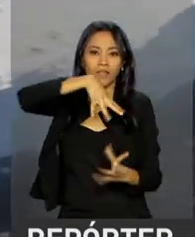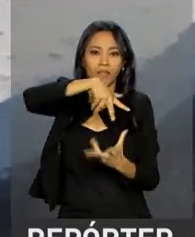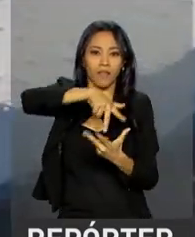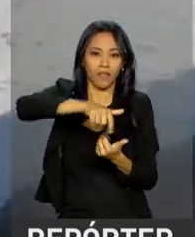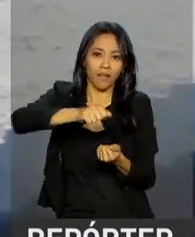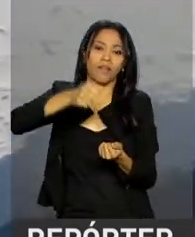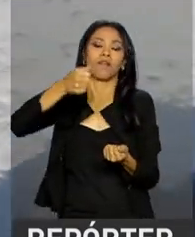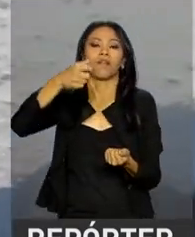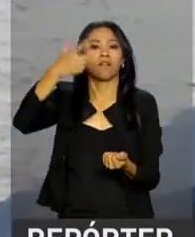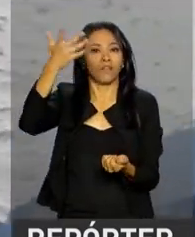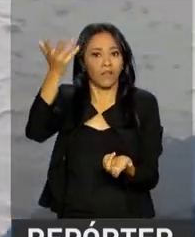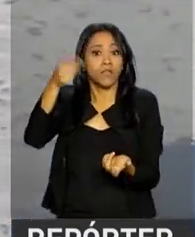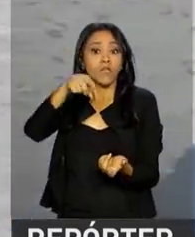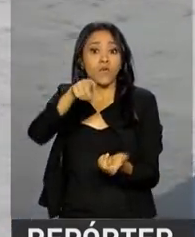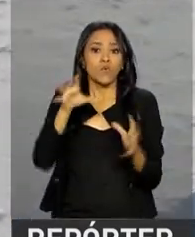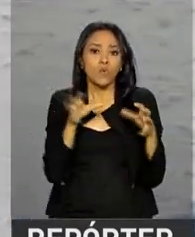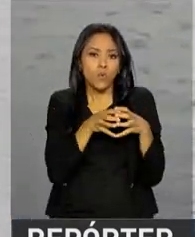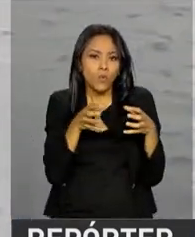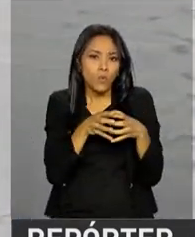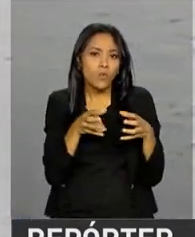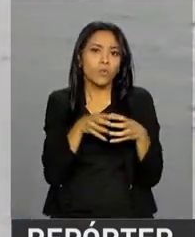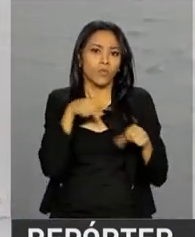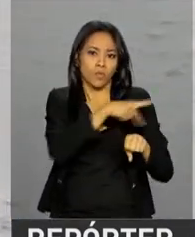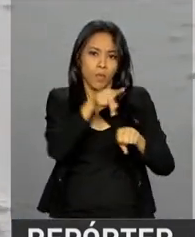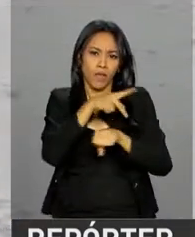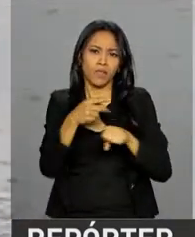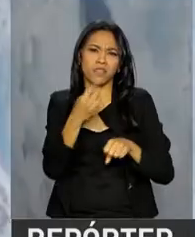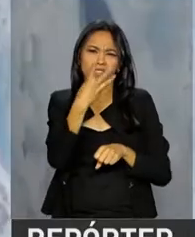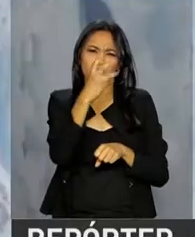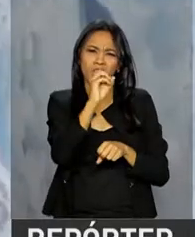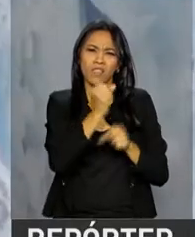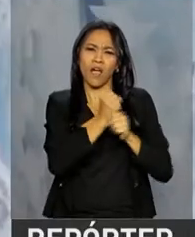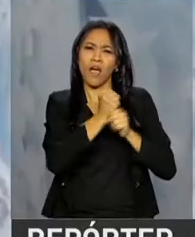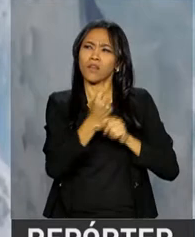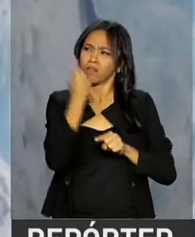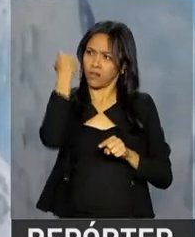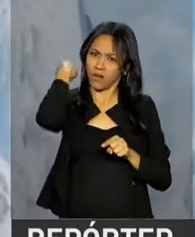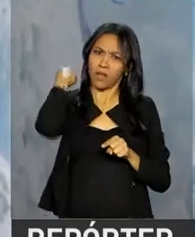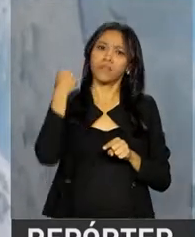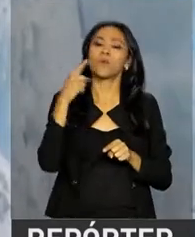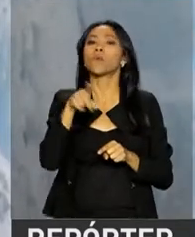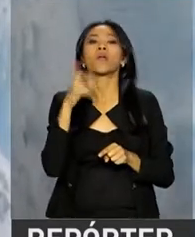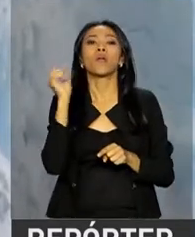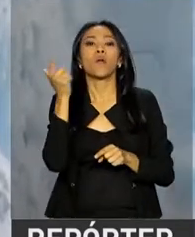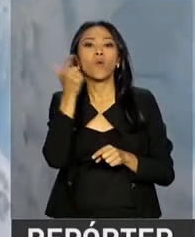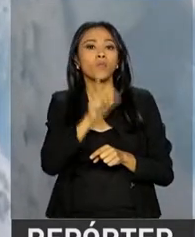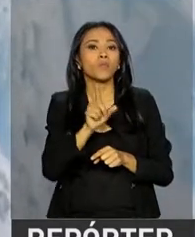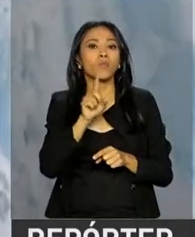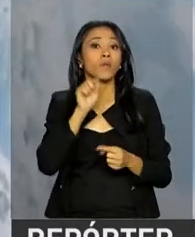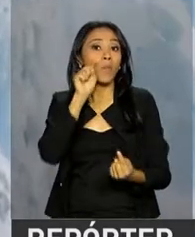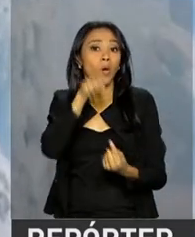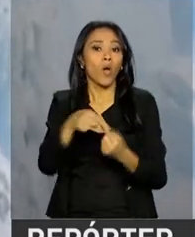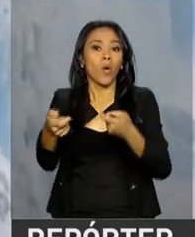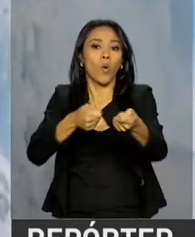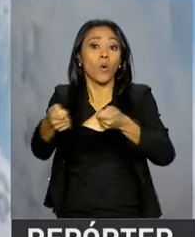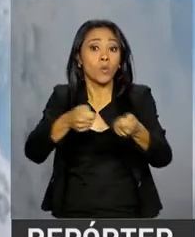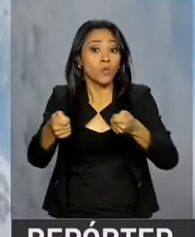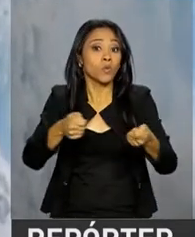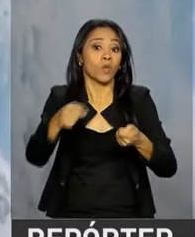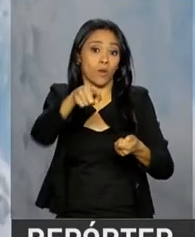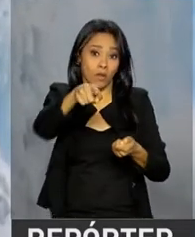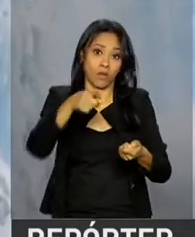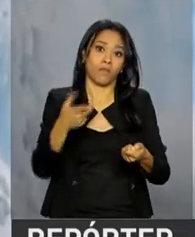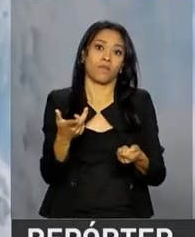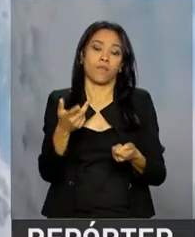tudo isso, um grupo de países assinou 30 anos atrás um acordo para controlar a emissão dessas substâncias destruidoras do